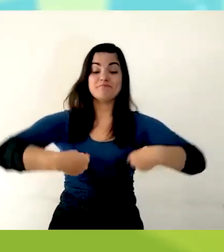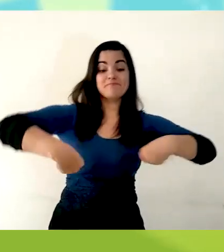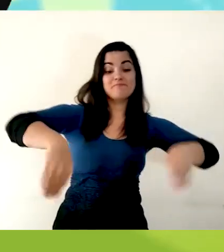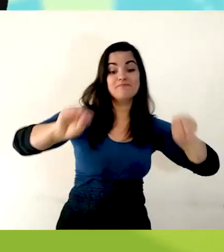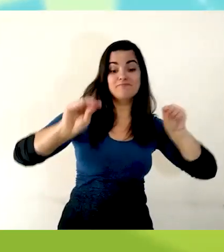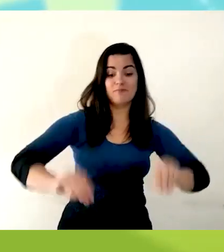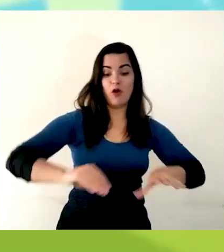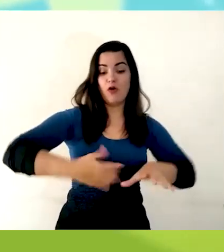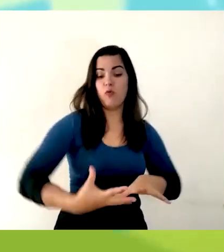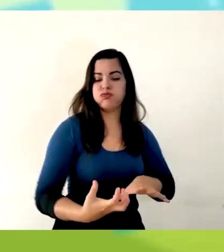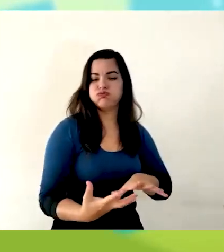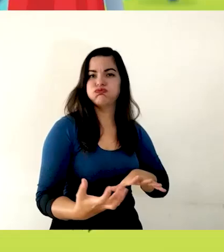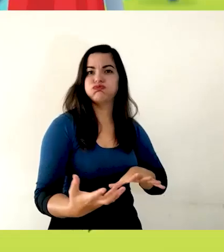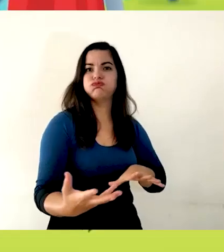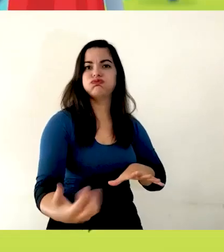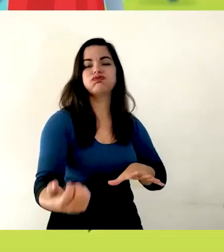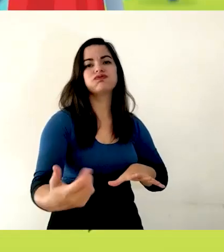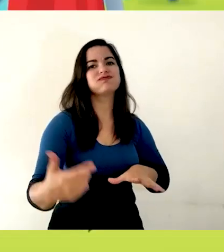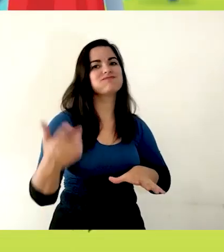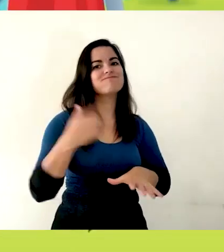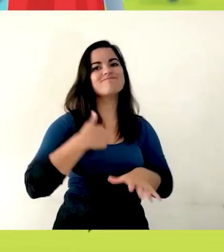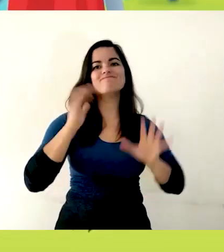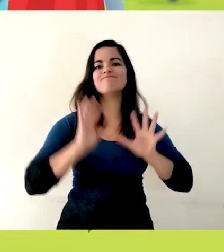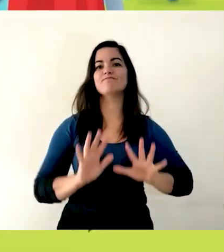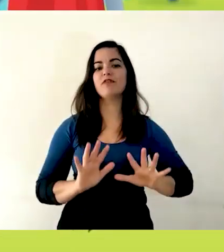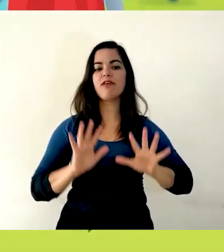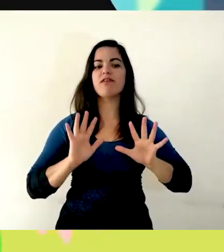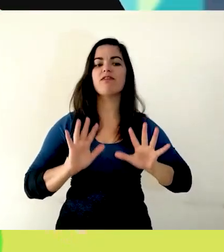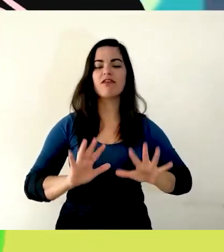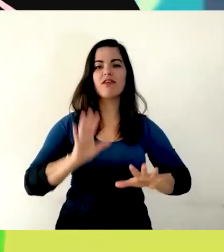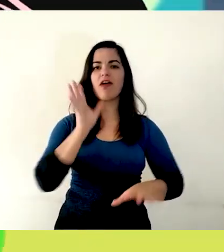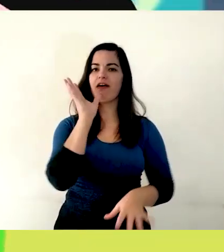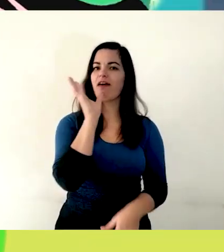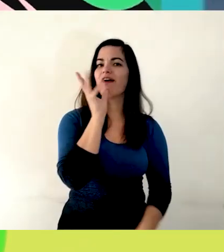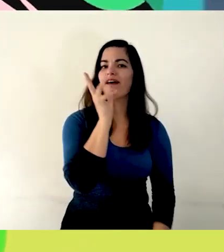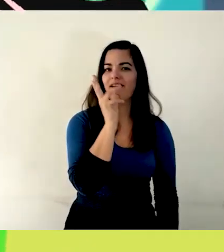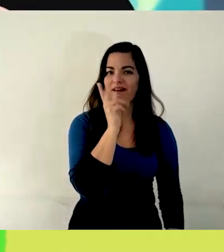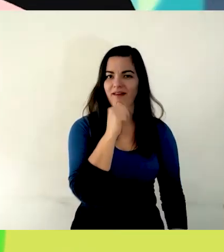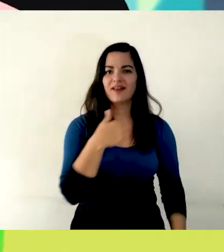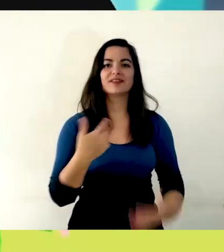Mas no tapete fofinho, eu vou devagarinho.